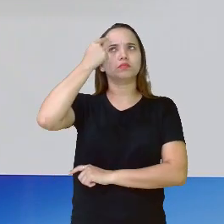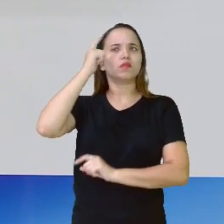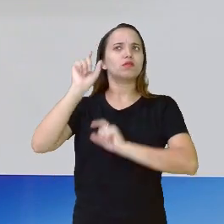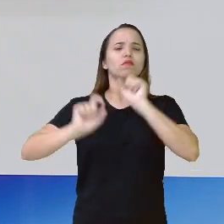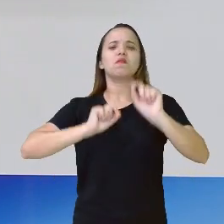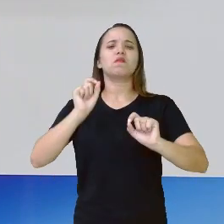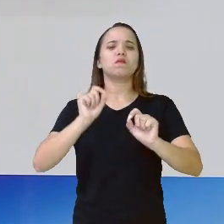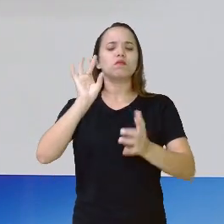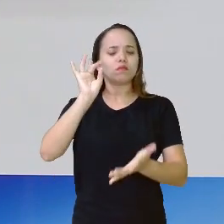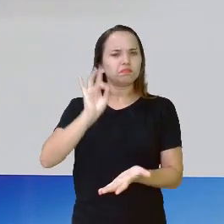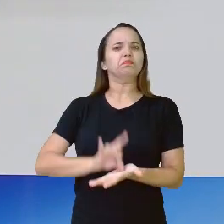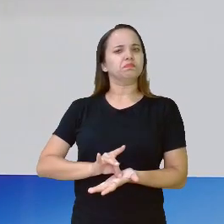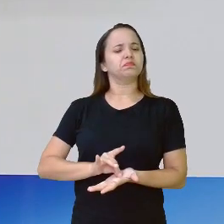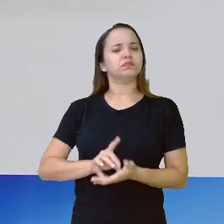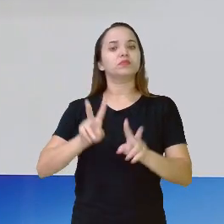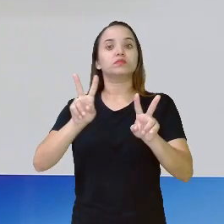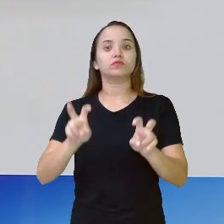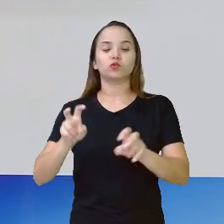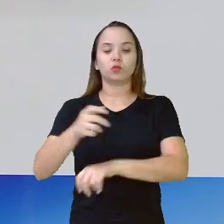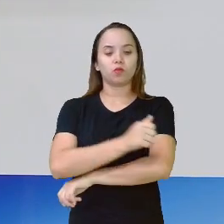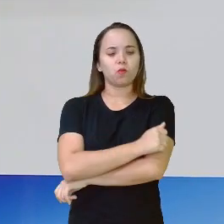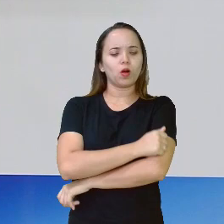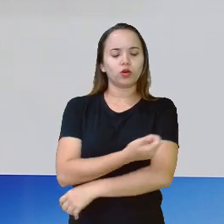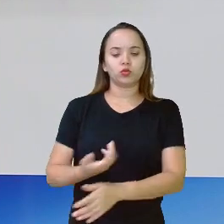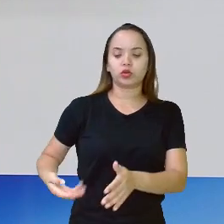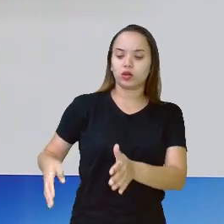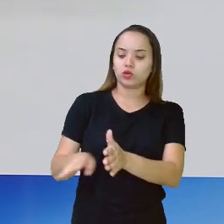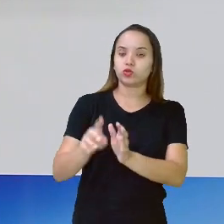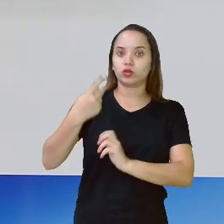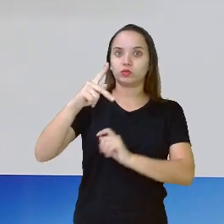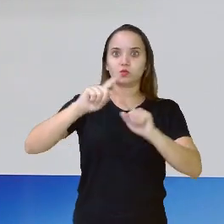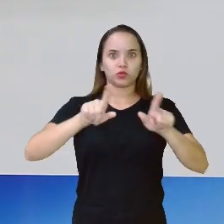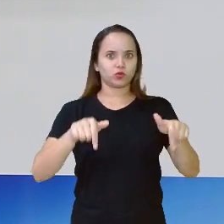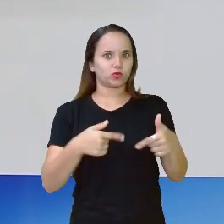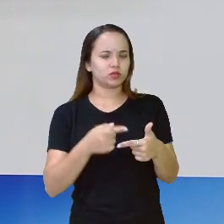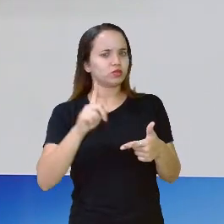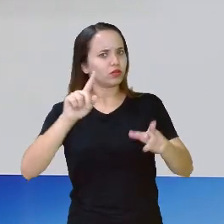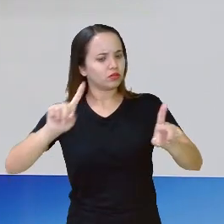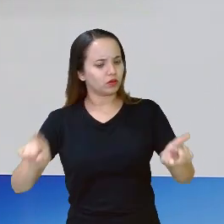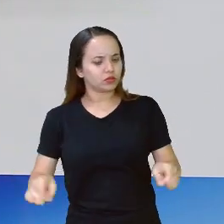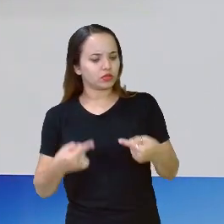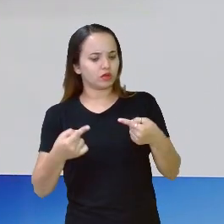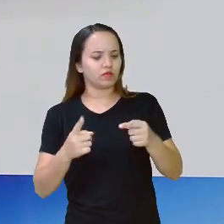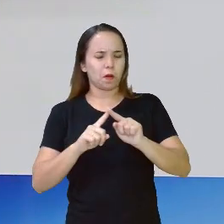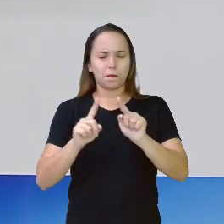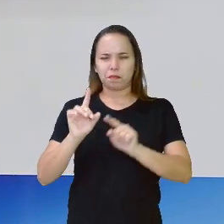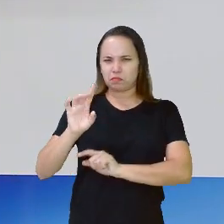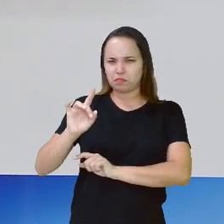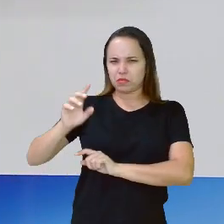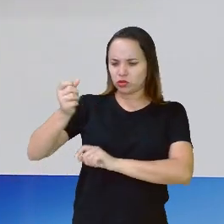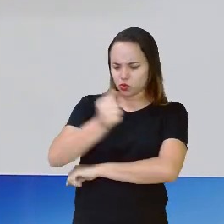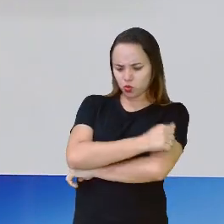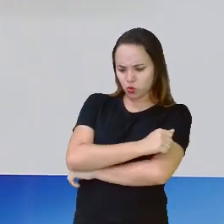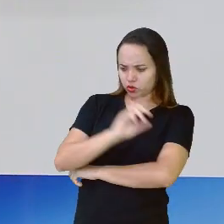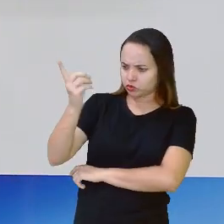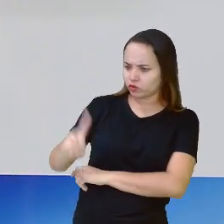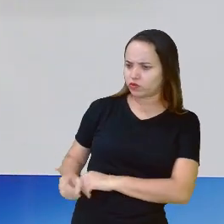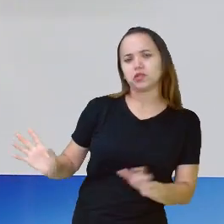esse estudante ele chega na sua sala e é um desafio? Não só o estudante com deficiência,